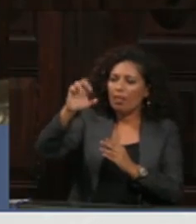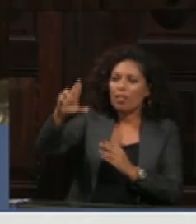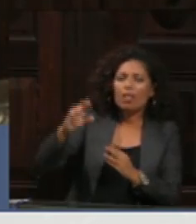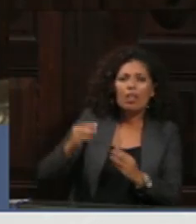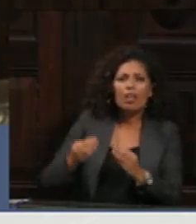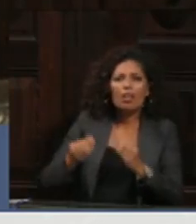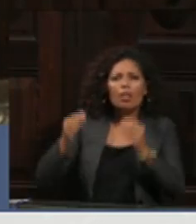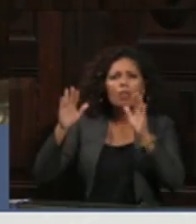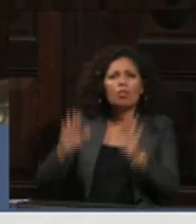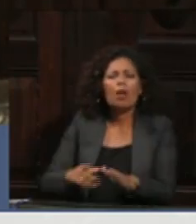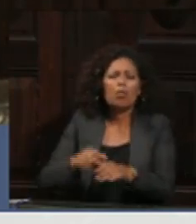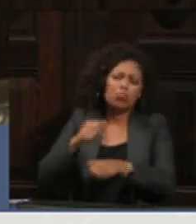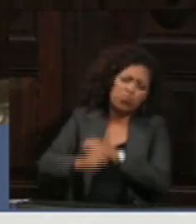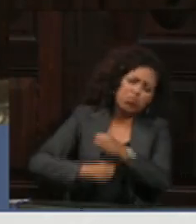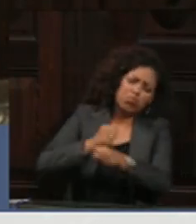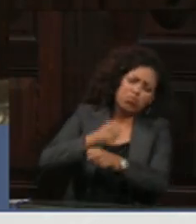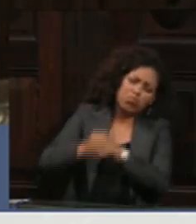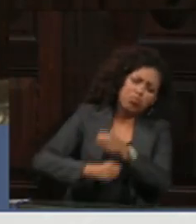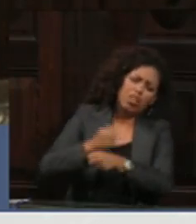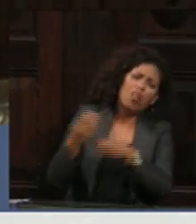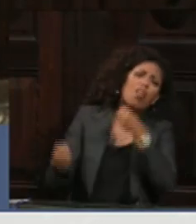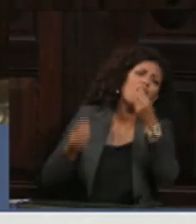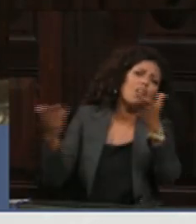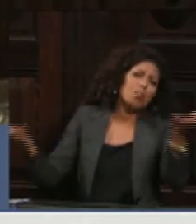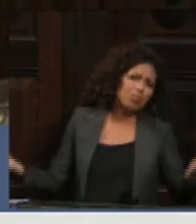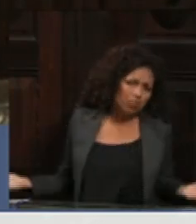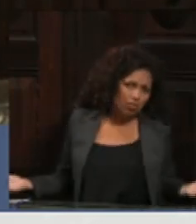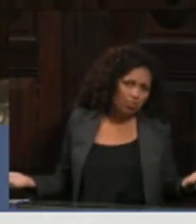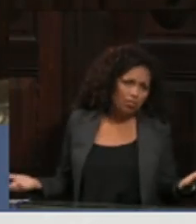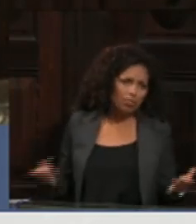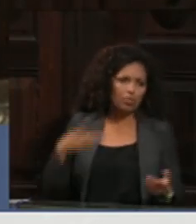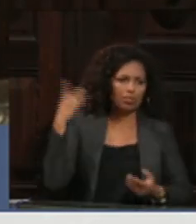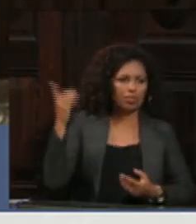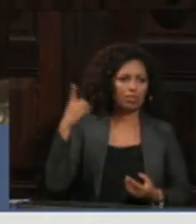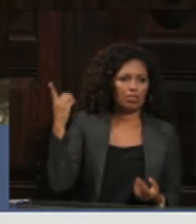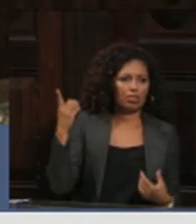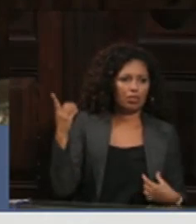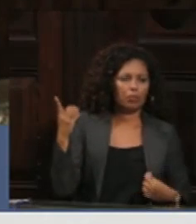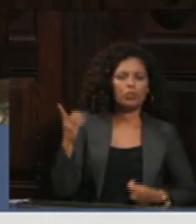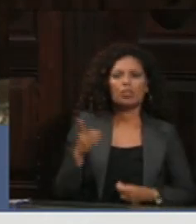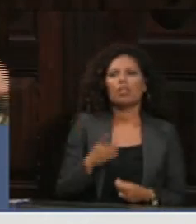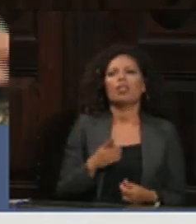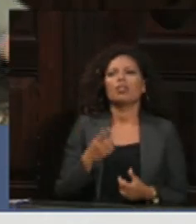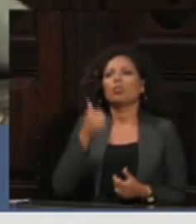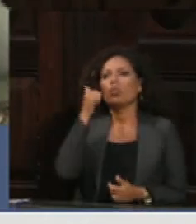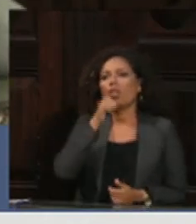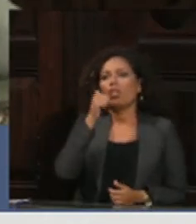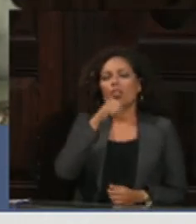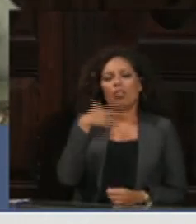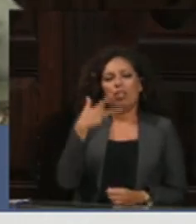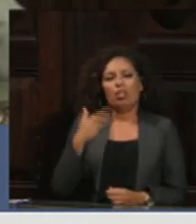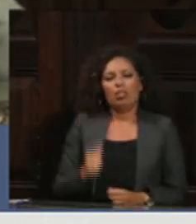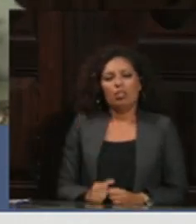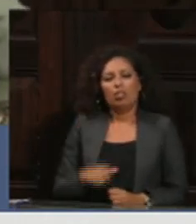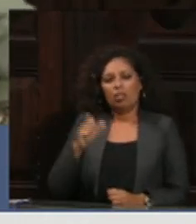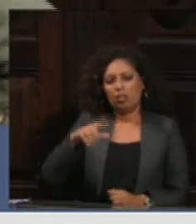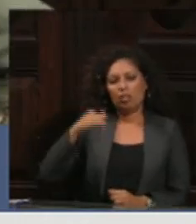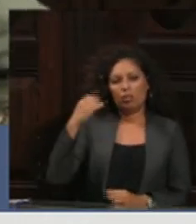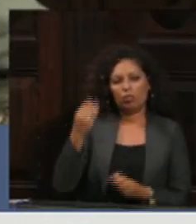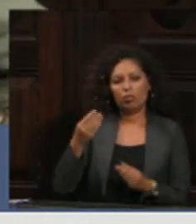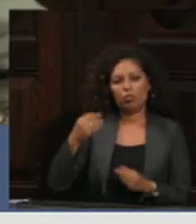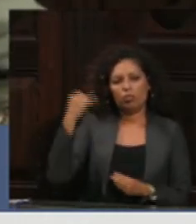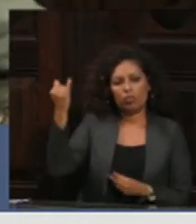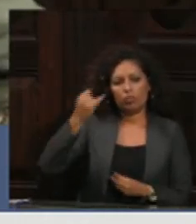parte à senhora deputada. Bom, muito importante Vossa